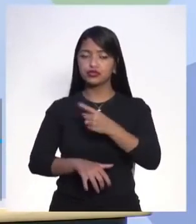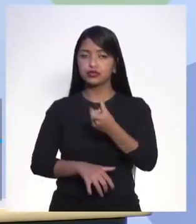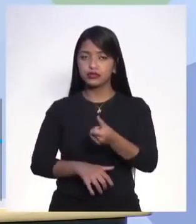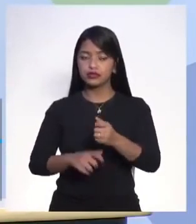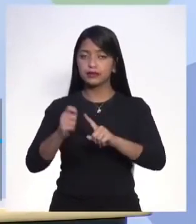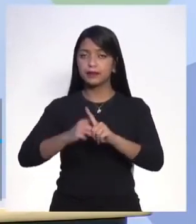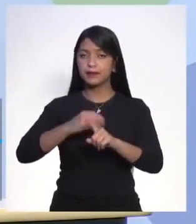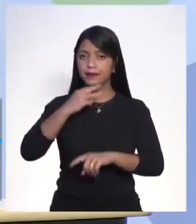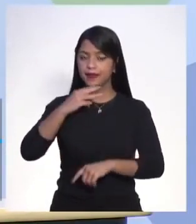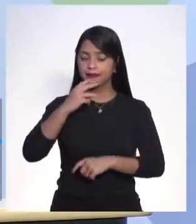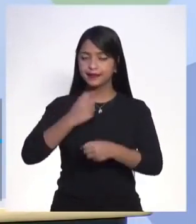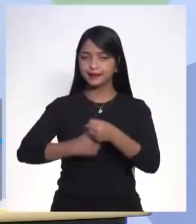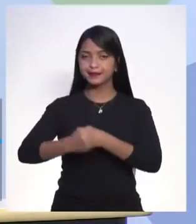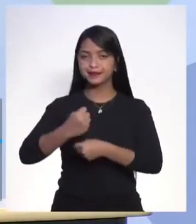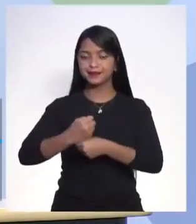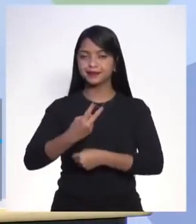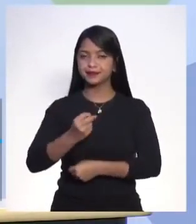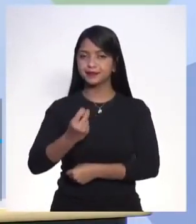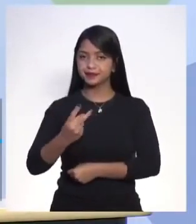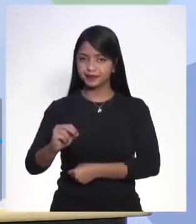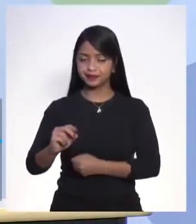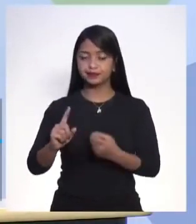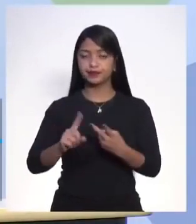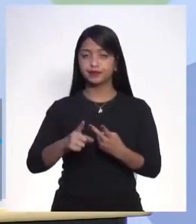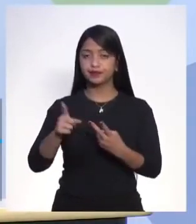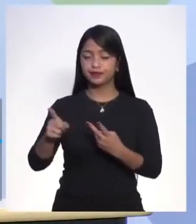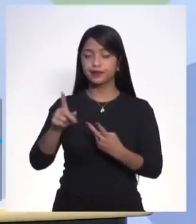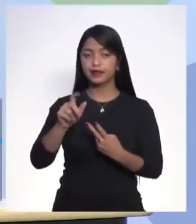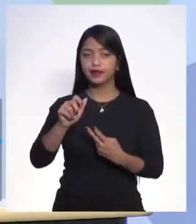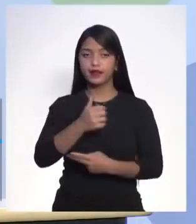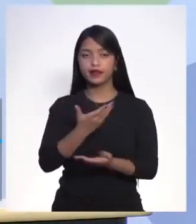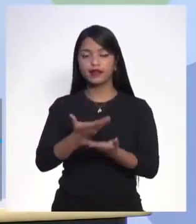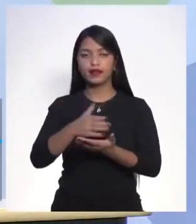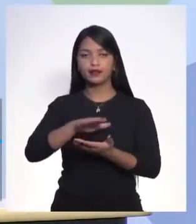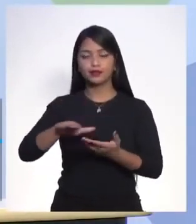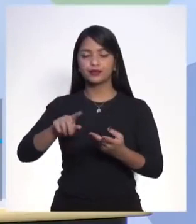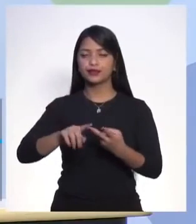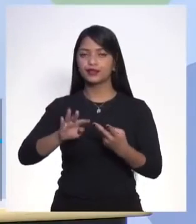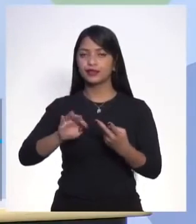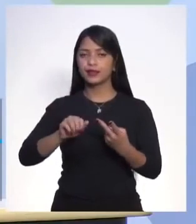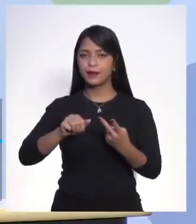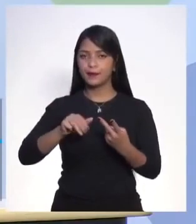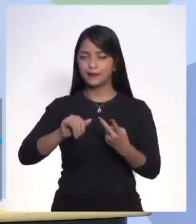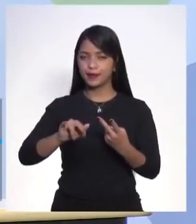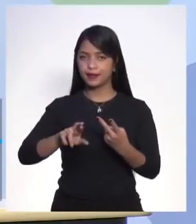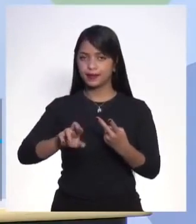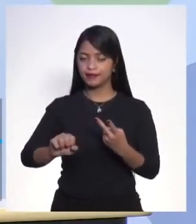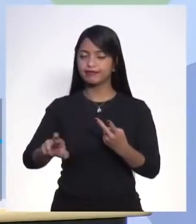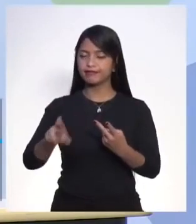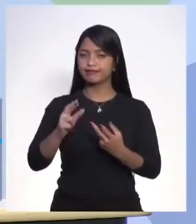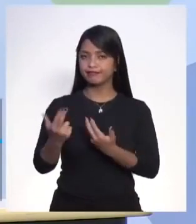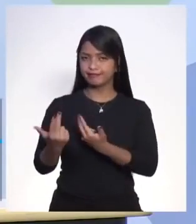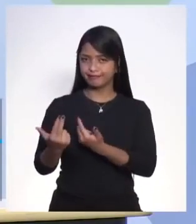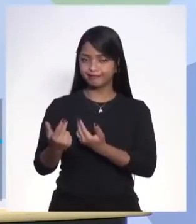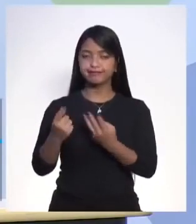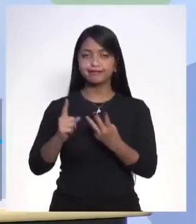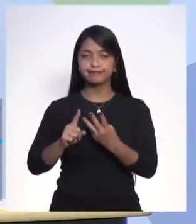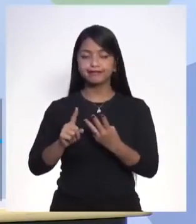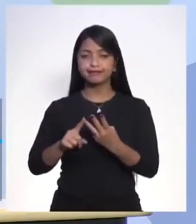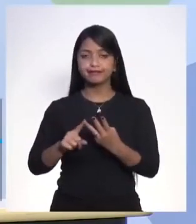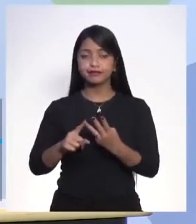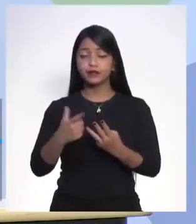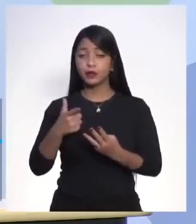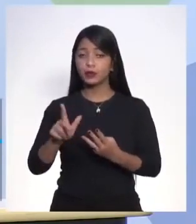16/3/2020. Da Pro Cristiane, aluna Tamires. Foi escrita em 16/3/2020. E para a segunda, ela